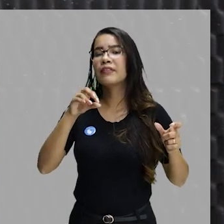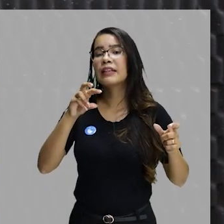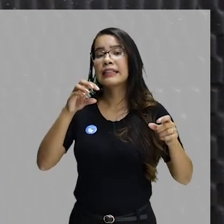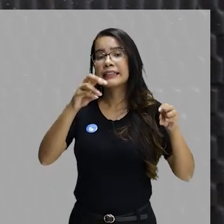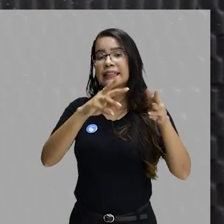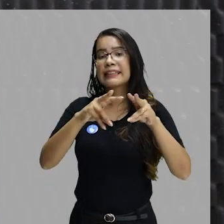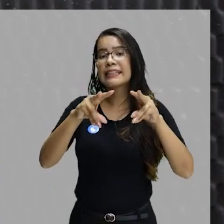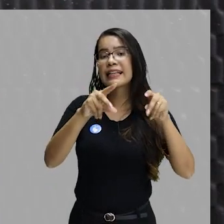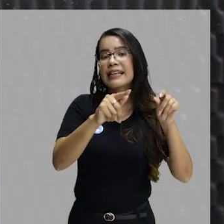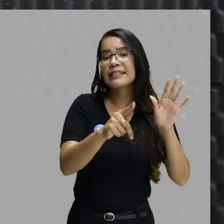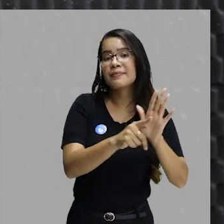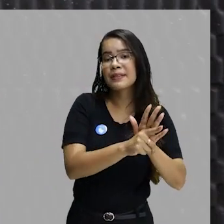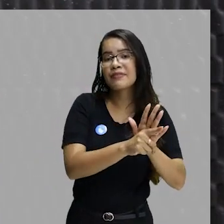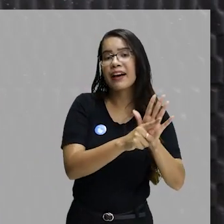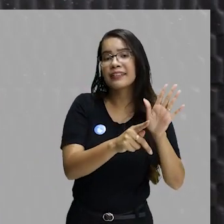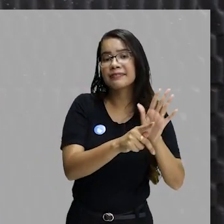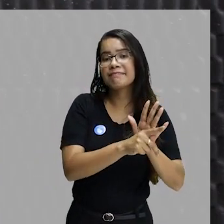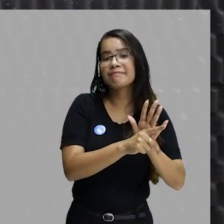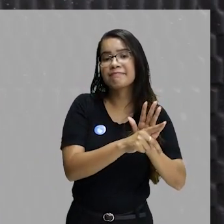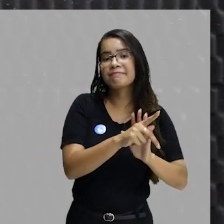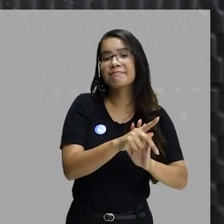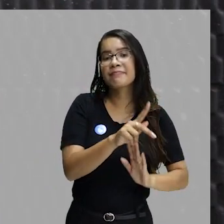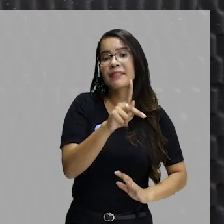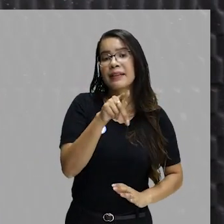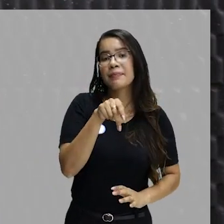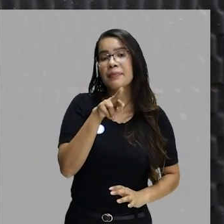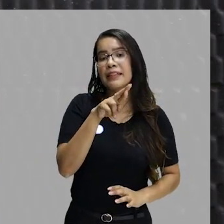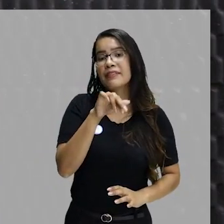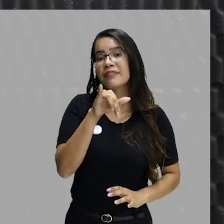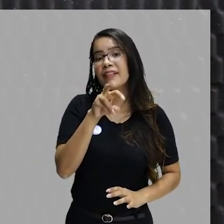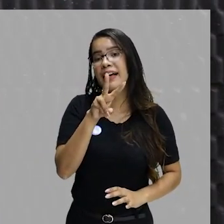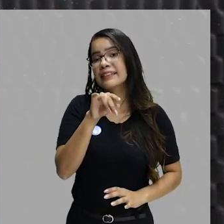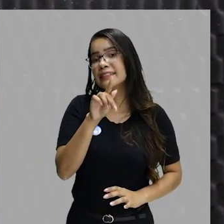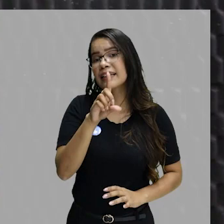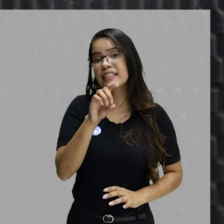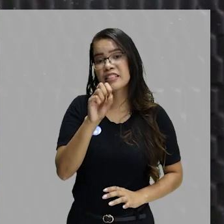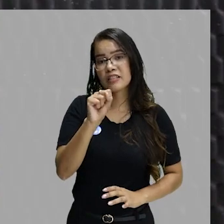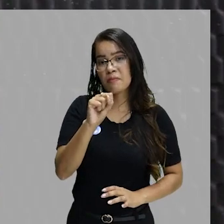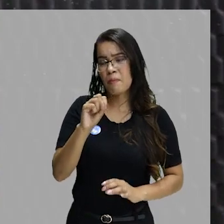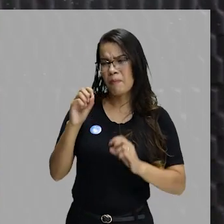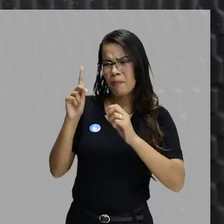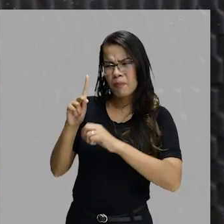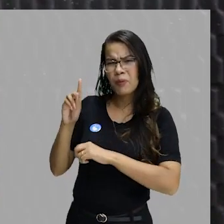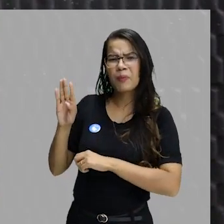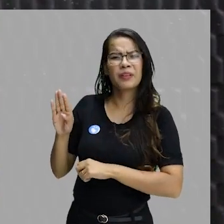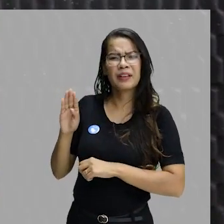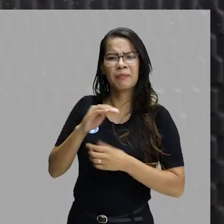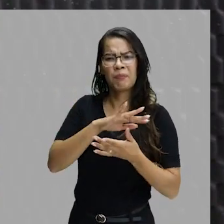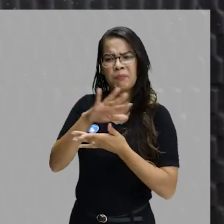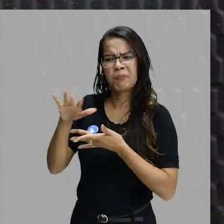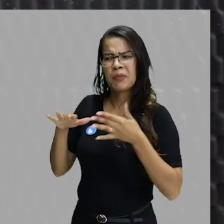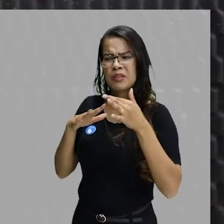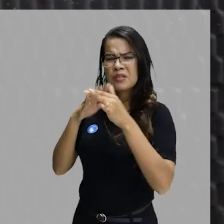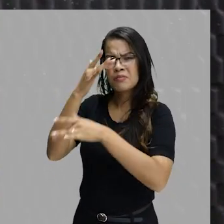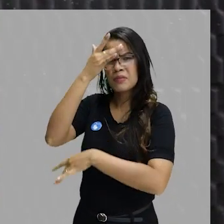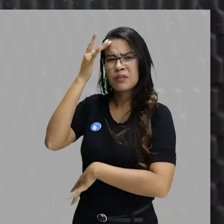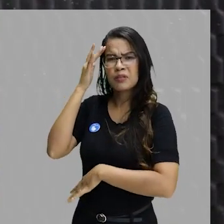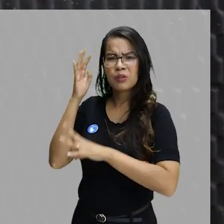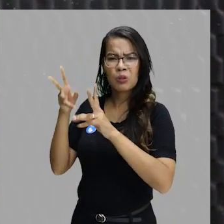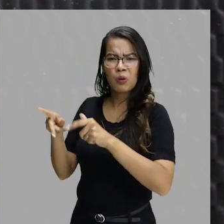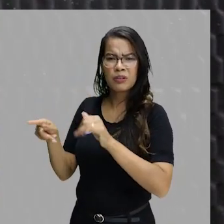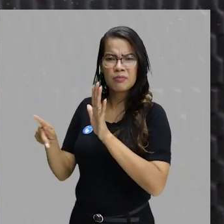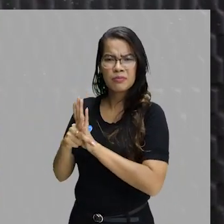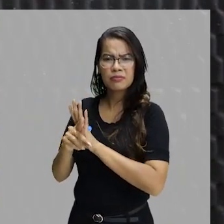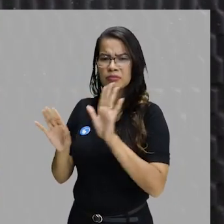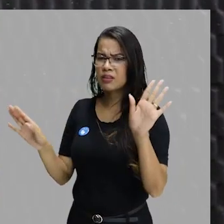e não ages públicos, e não terras públicas. Boa parte dessas riquezas, principalmente dessas propriedades rurais, vão parar